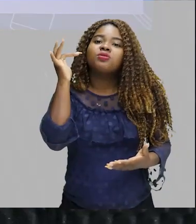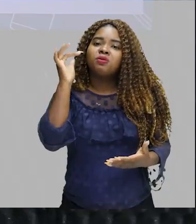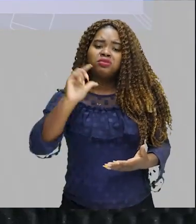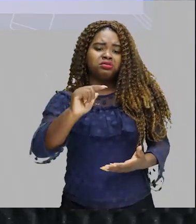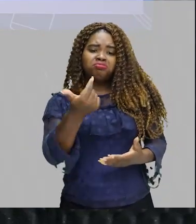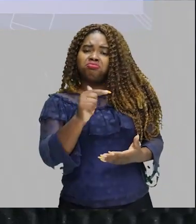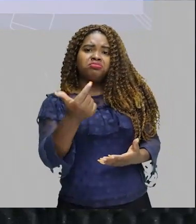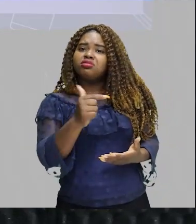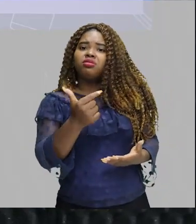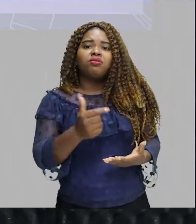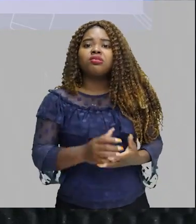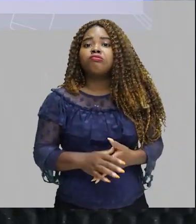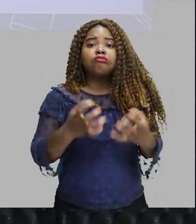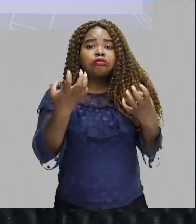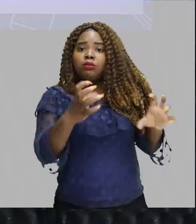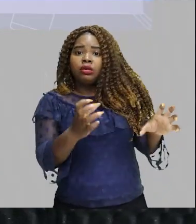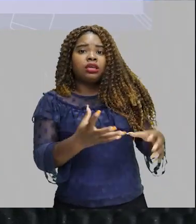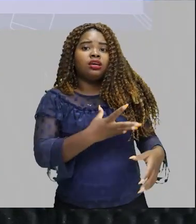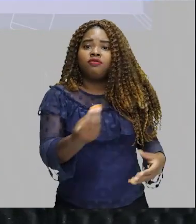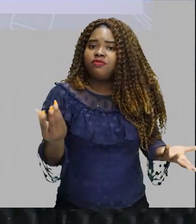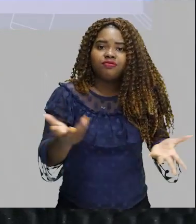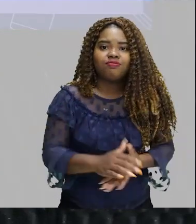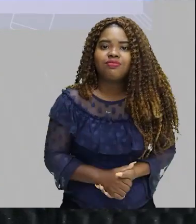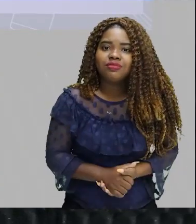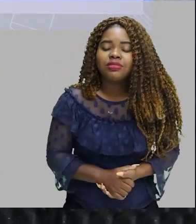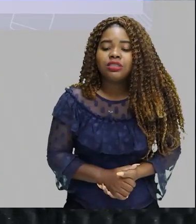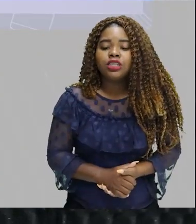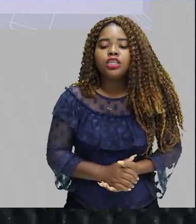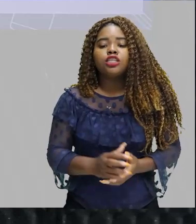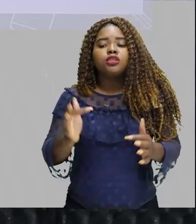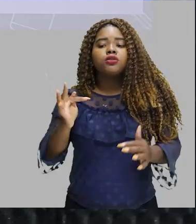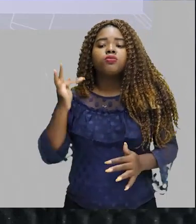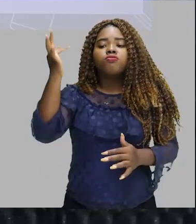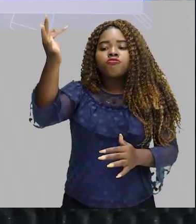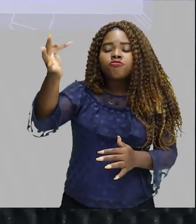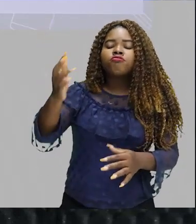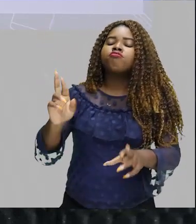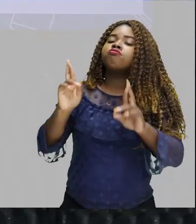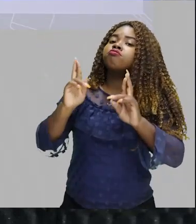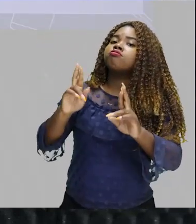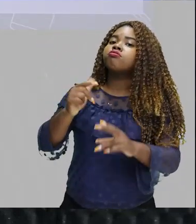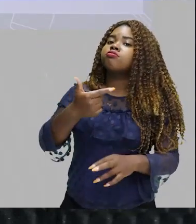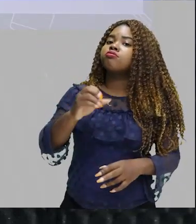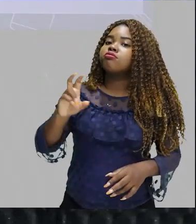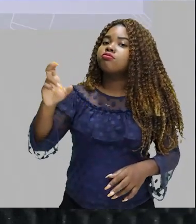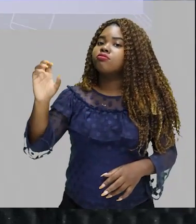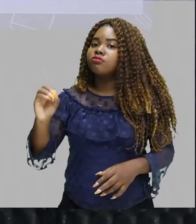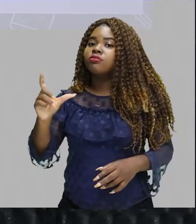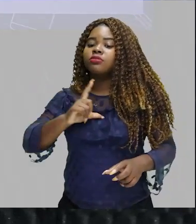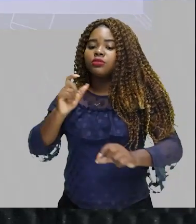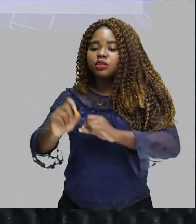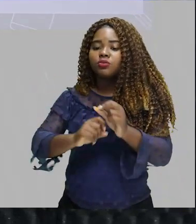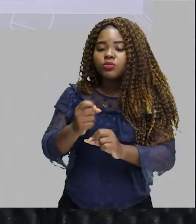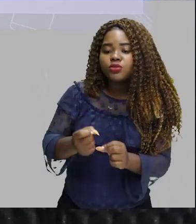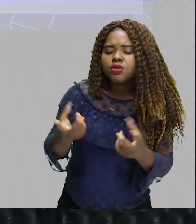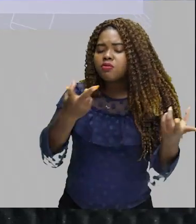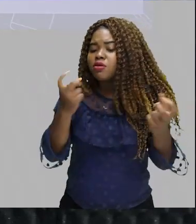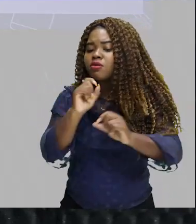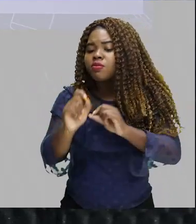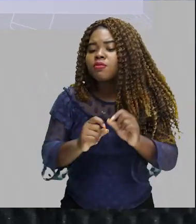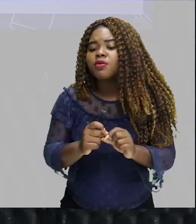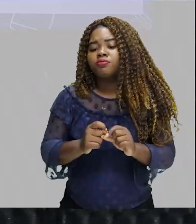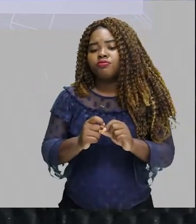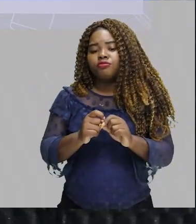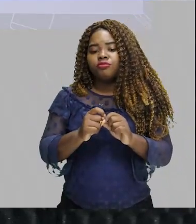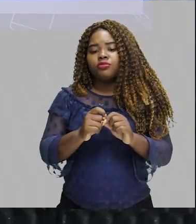impactar aqui, ó. Qual é a projeção, por exemplo, para 2050? Quando a gente vai olhar em 2050, nós já temos uma projeção da taxa